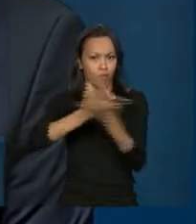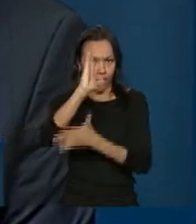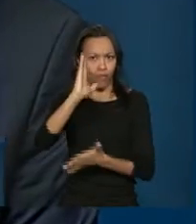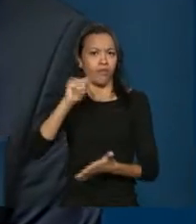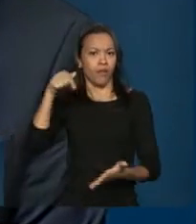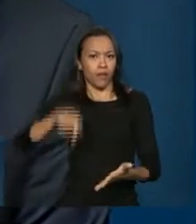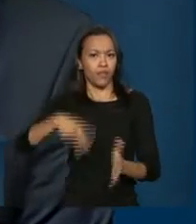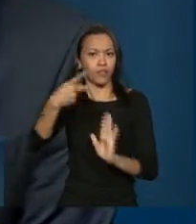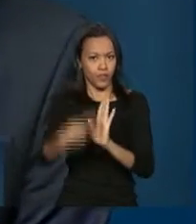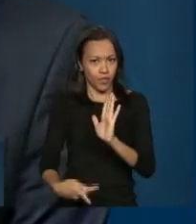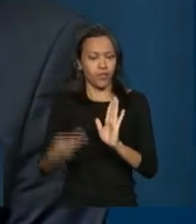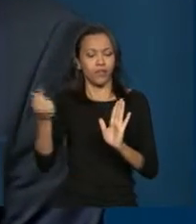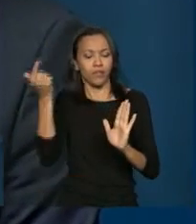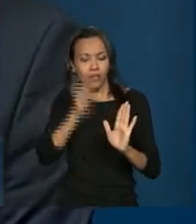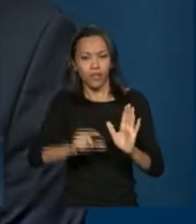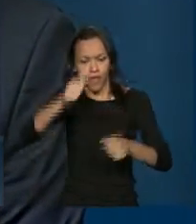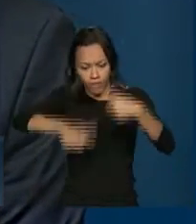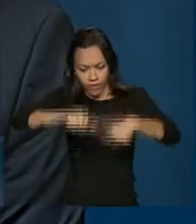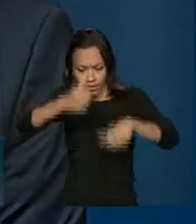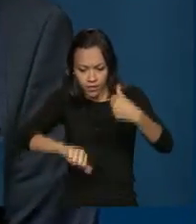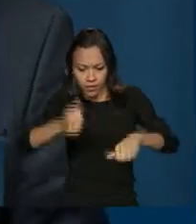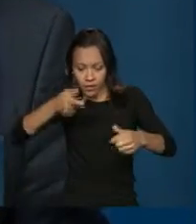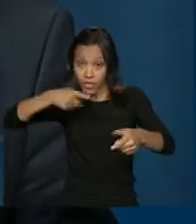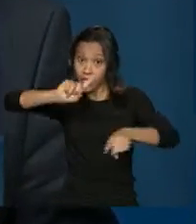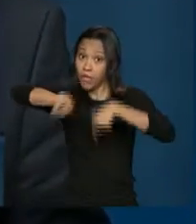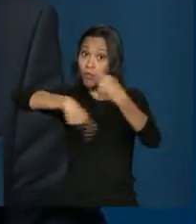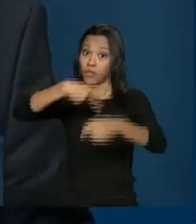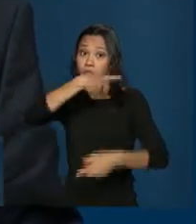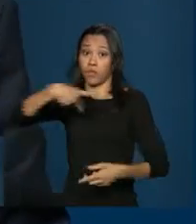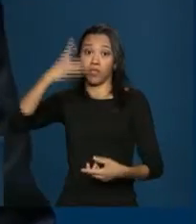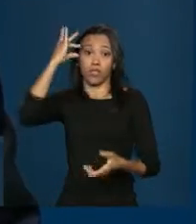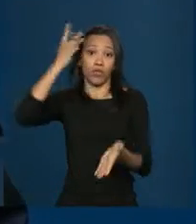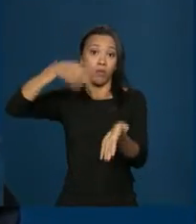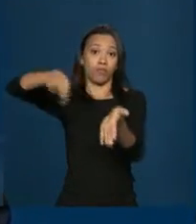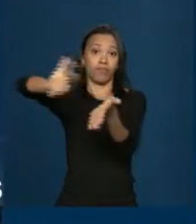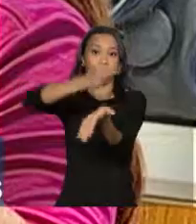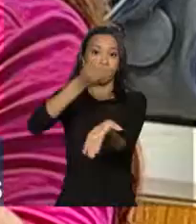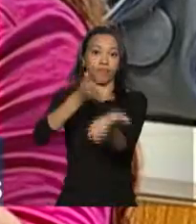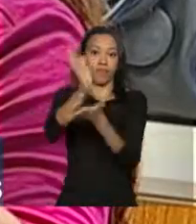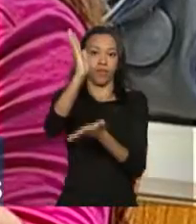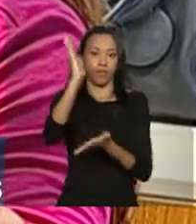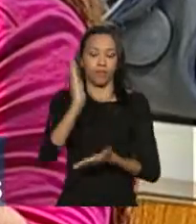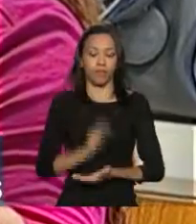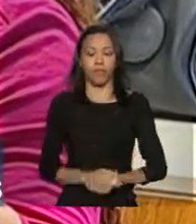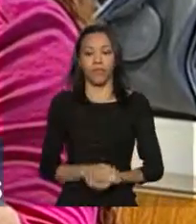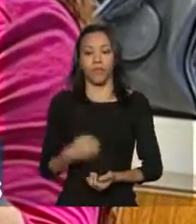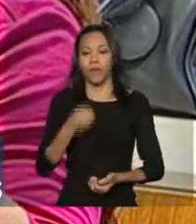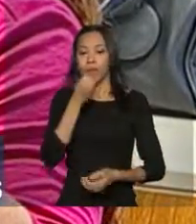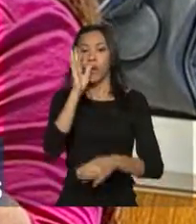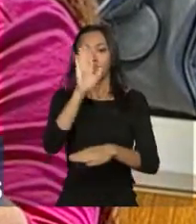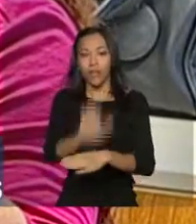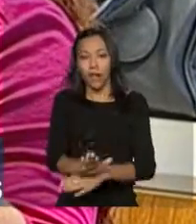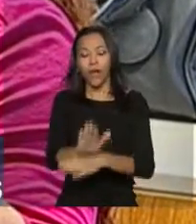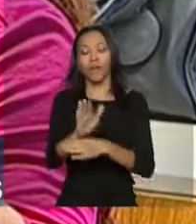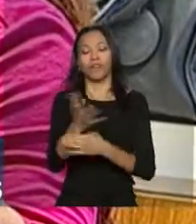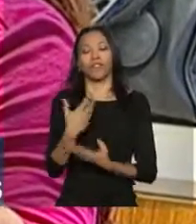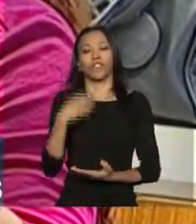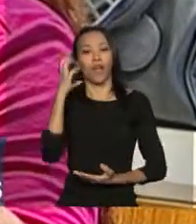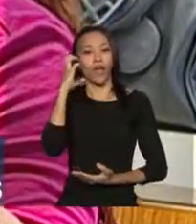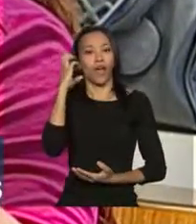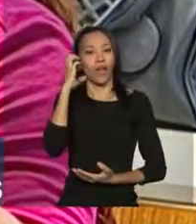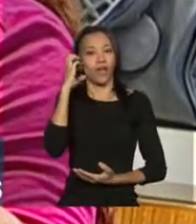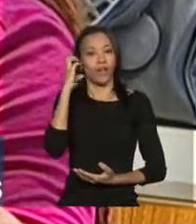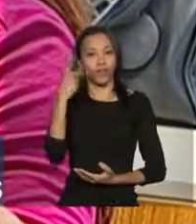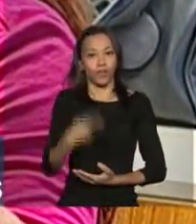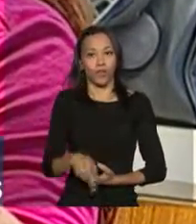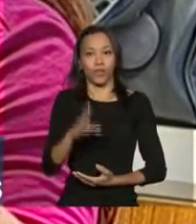aprová-lo definitivamente para que ele possa ser submetido à sanção da Presidenta da República. Oi, boa tarde. Cariane Costa, aqui da Rádio